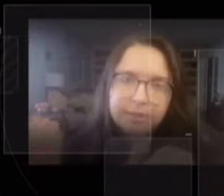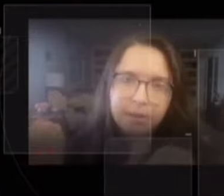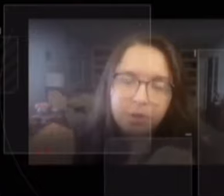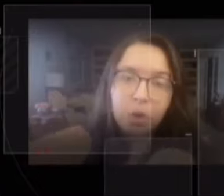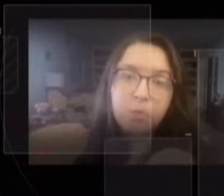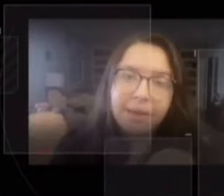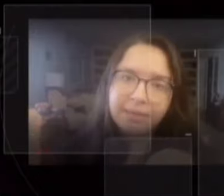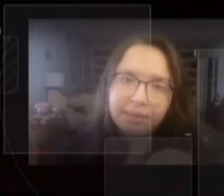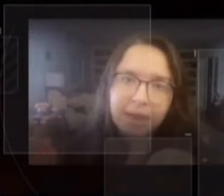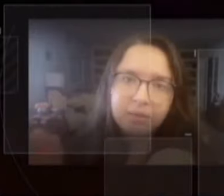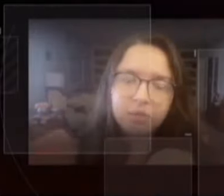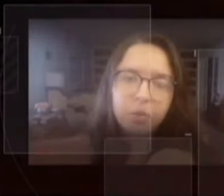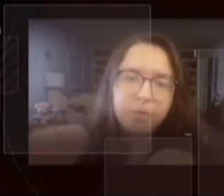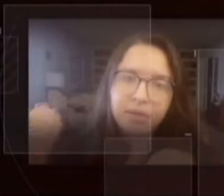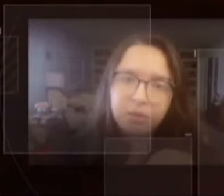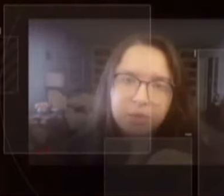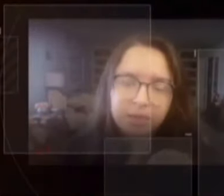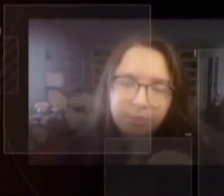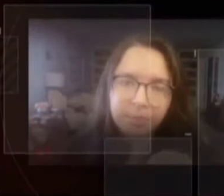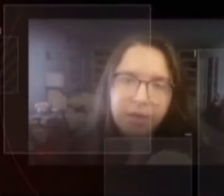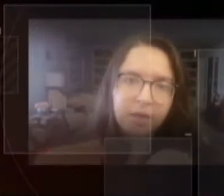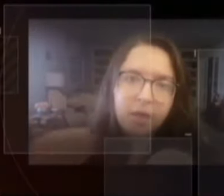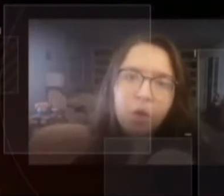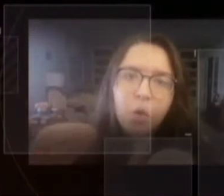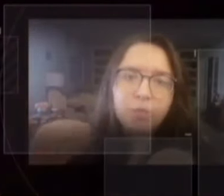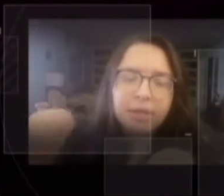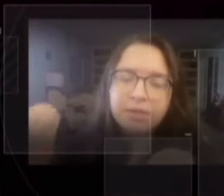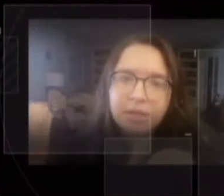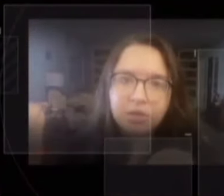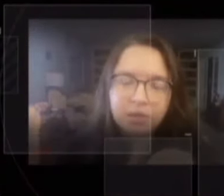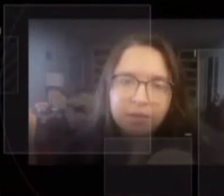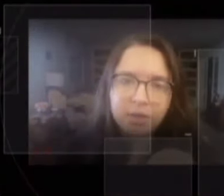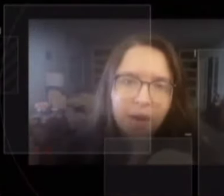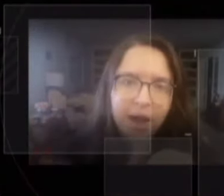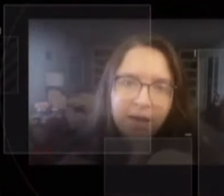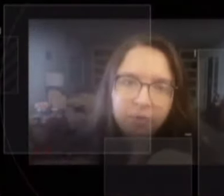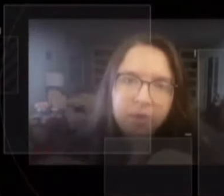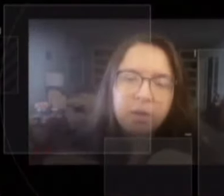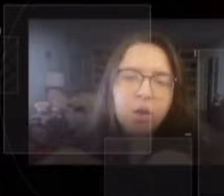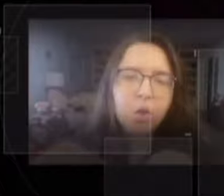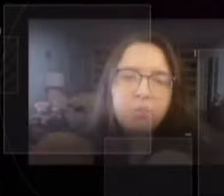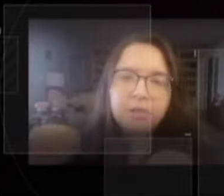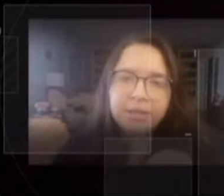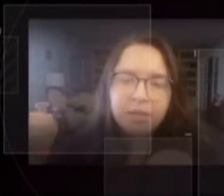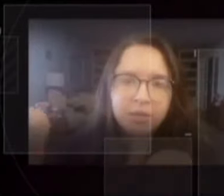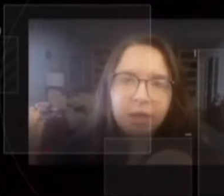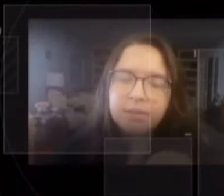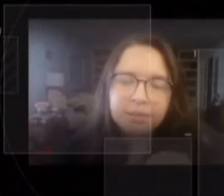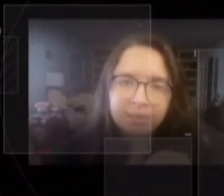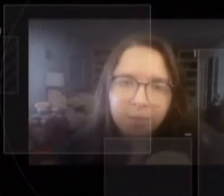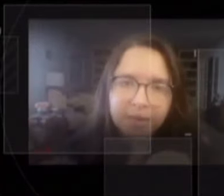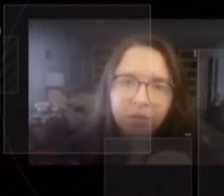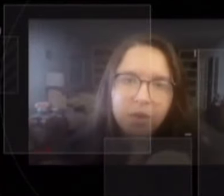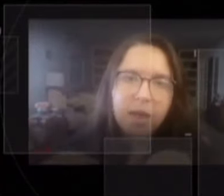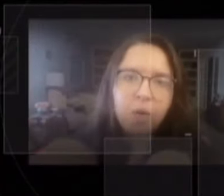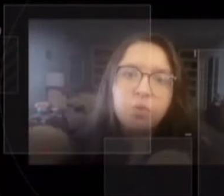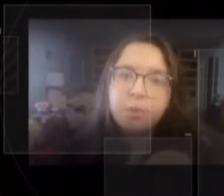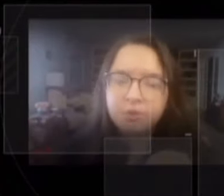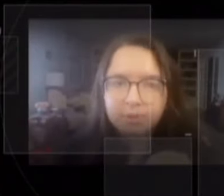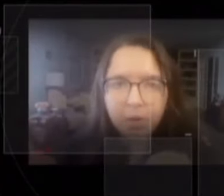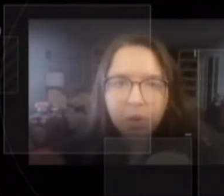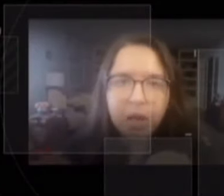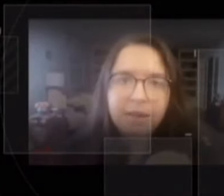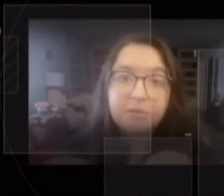WhatsApp, como metadados, como endereço IP, como dados relacionados ao hardware, como dados relacionados ao sistema operacional, número